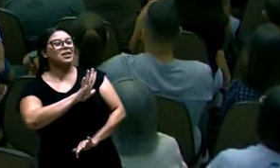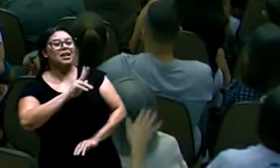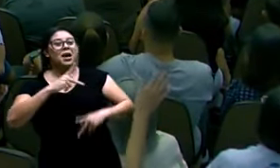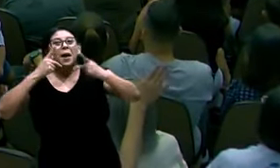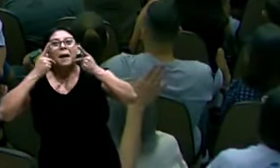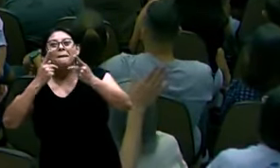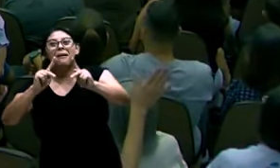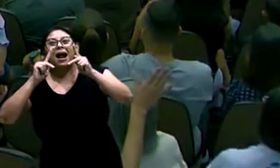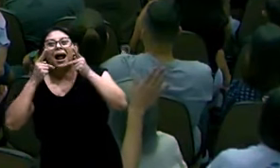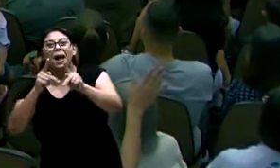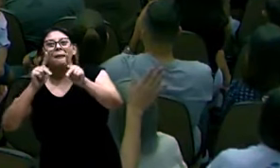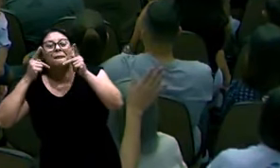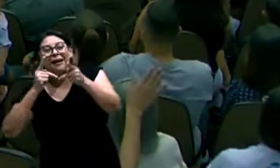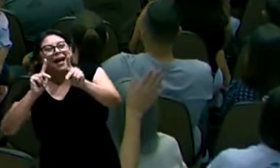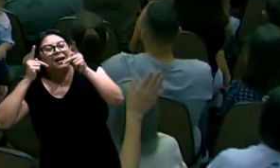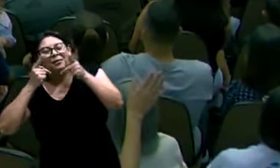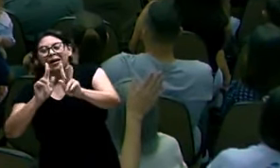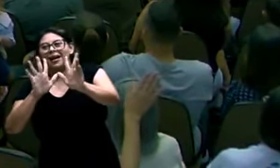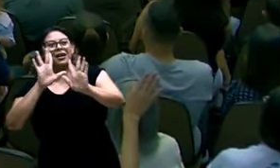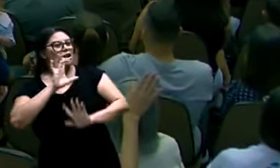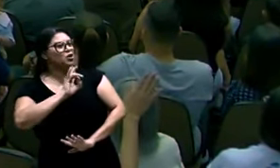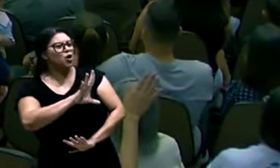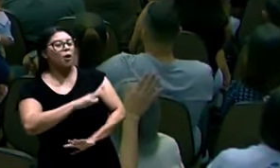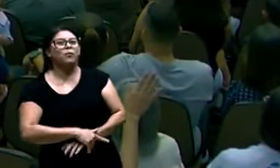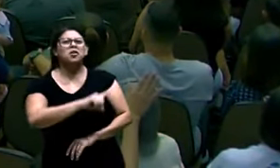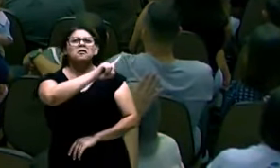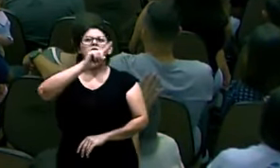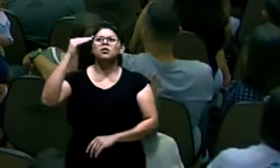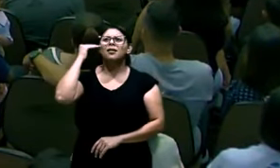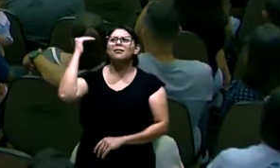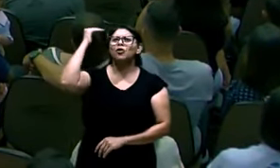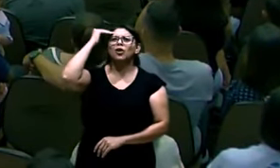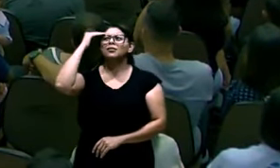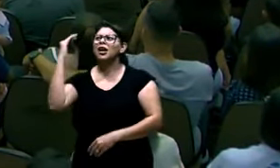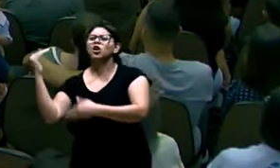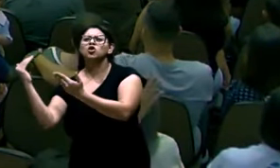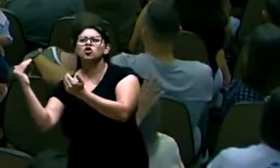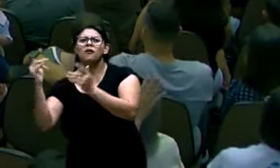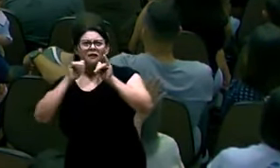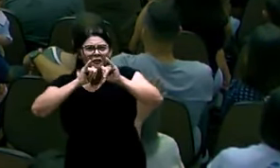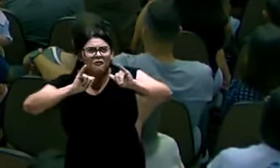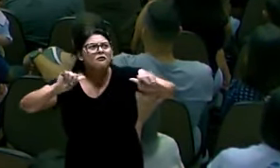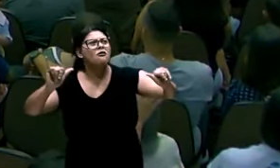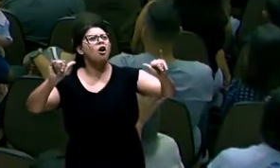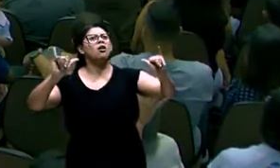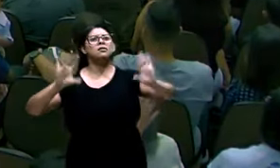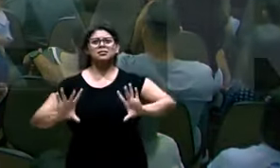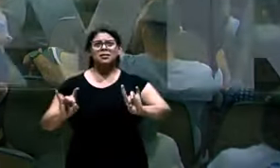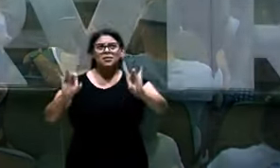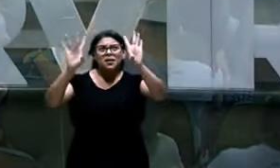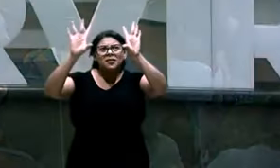Quer ser uma voz, adolescente? Quer ser uma voz, jovem? Quer ser a voz do